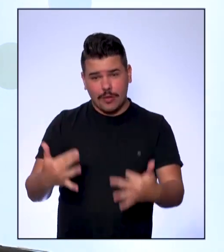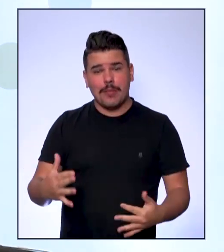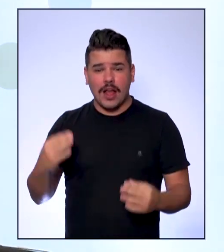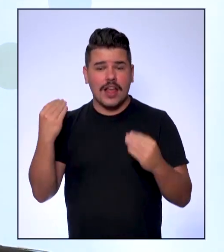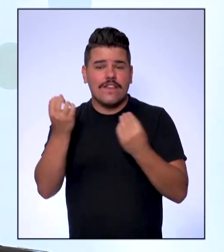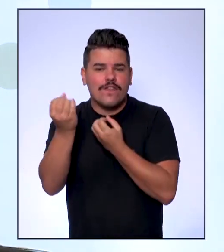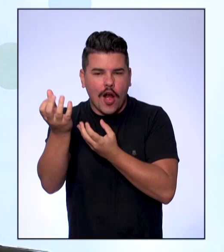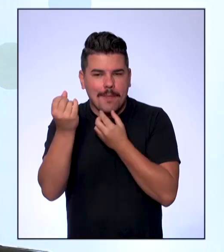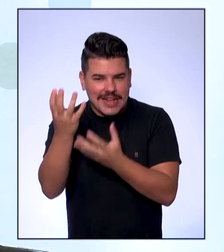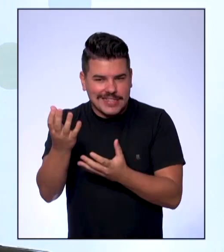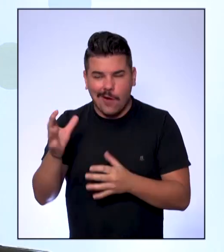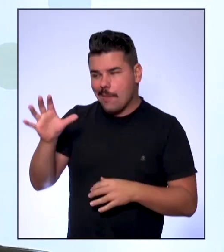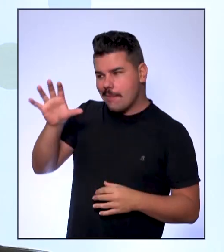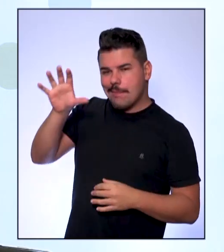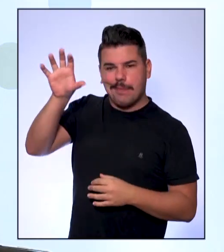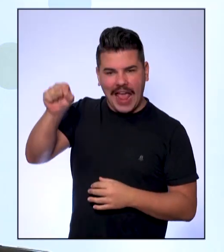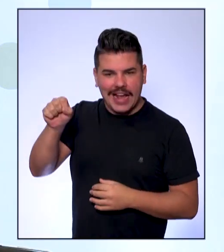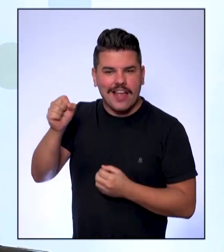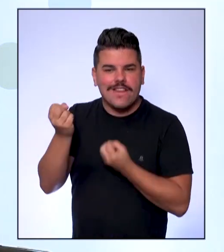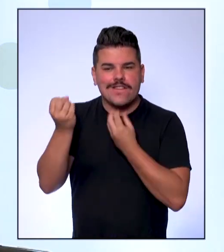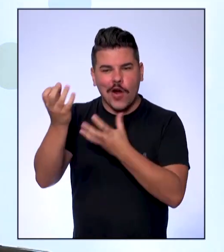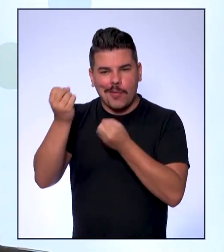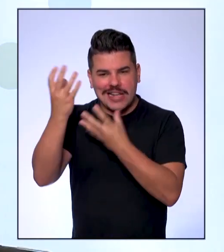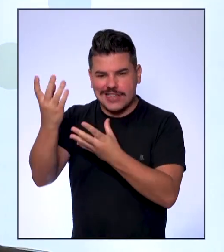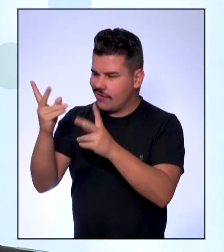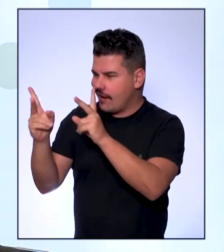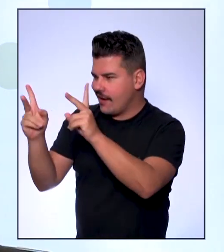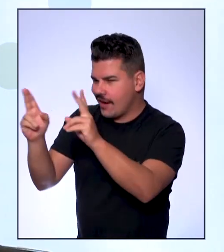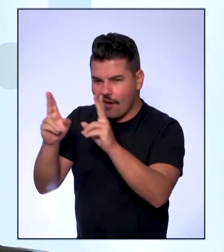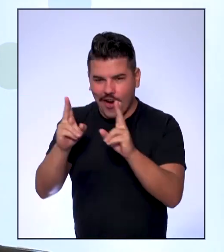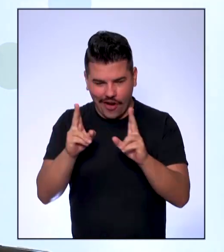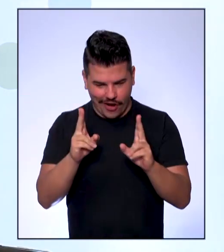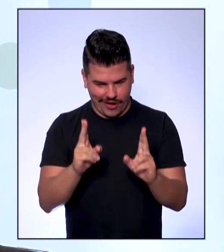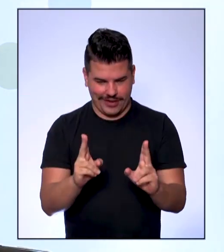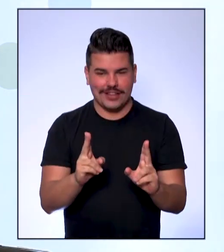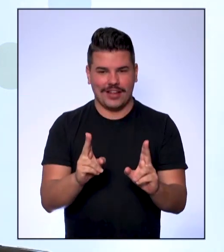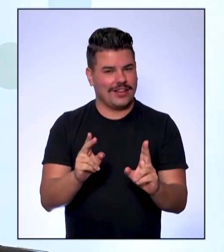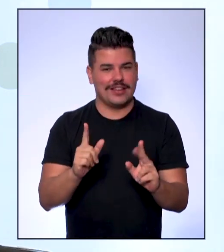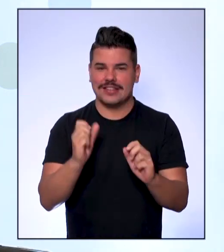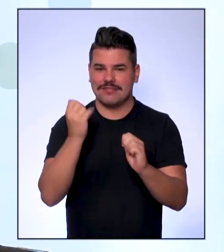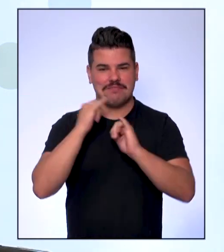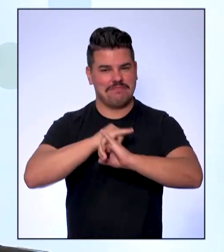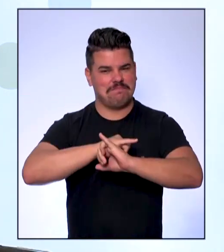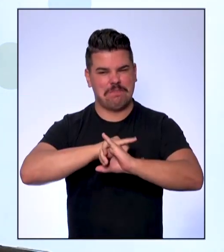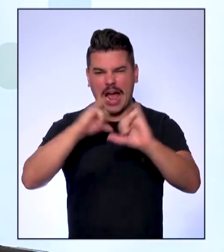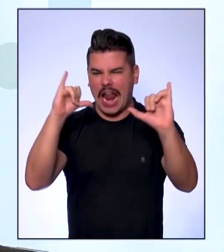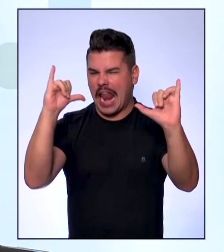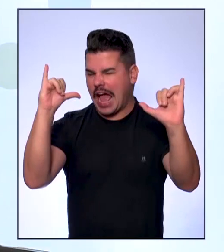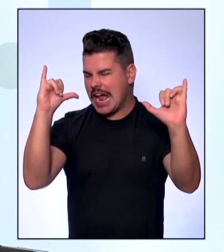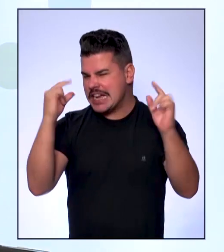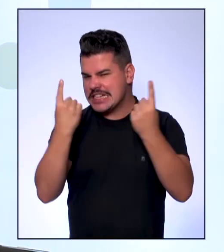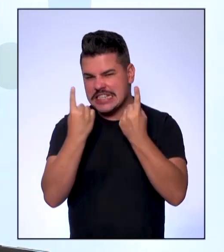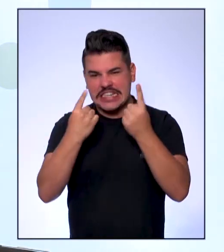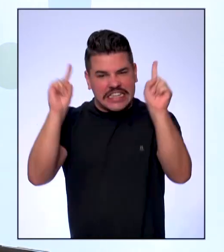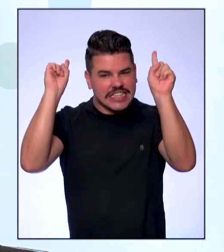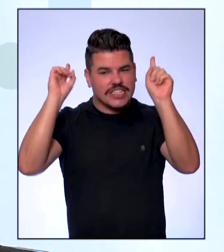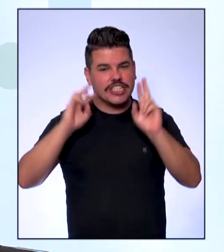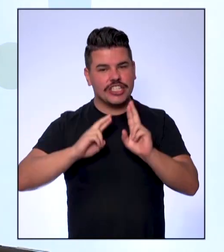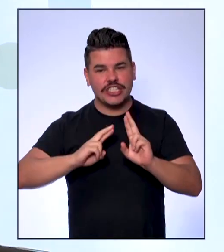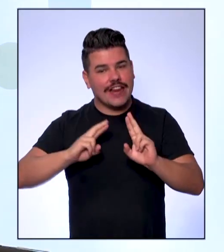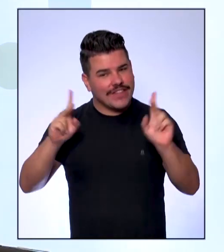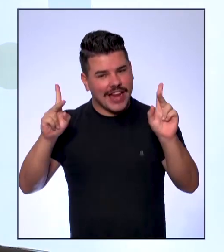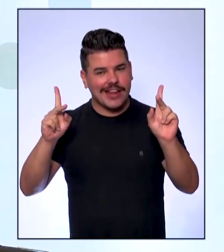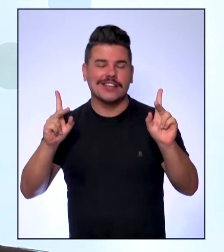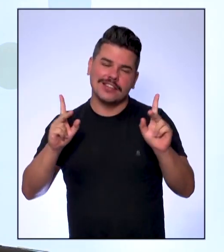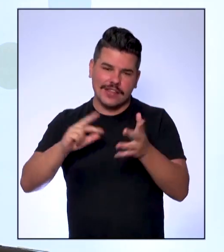mas eles pegam uma notícia e eles recortam aquilo e dão um viés completamente diferente. Tá? O viés é uma intenção ali